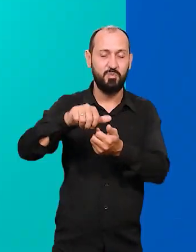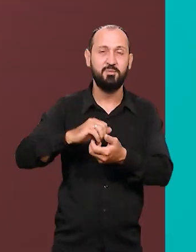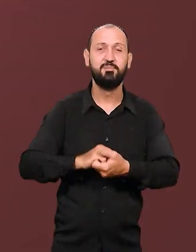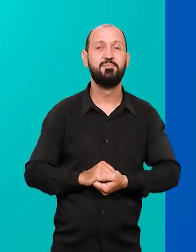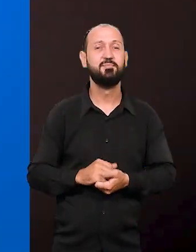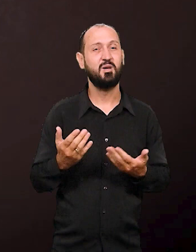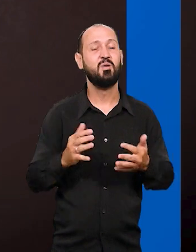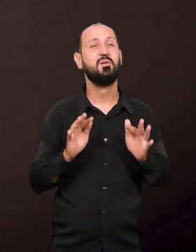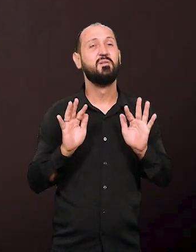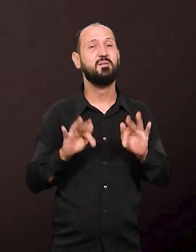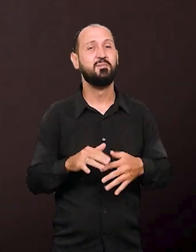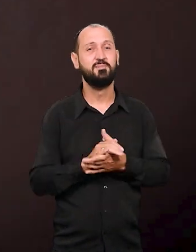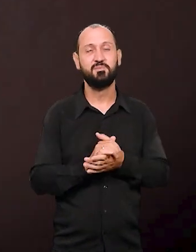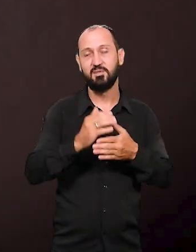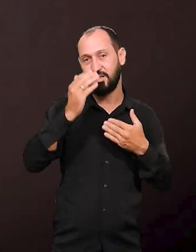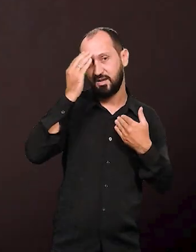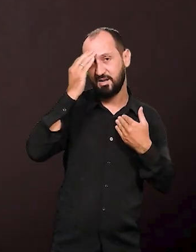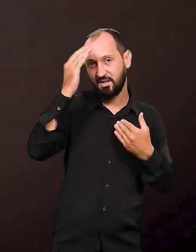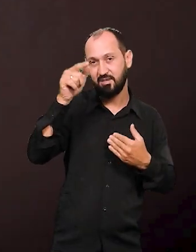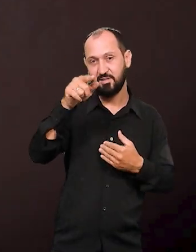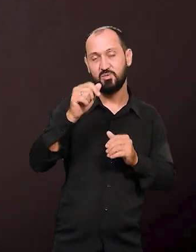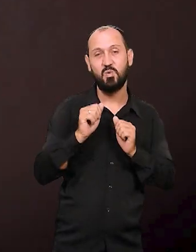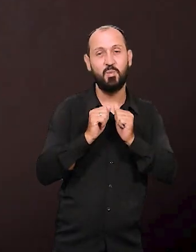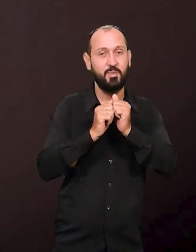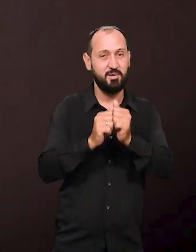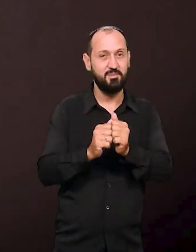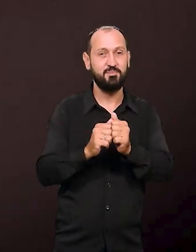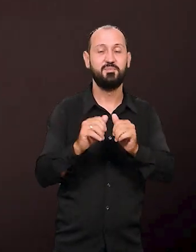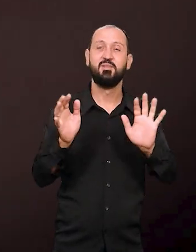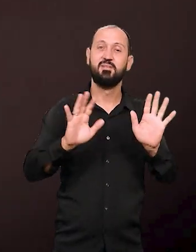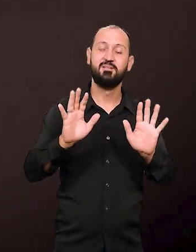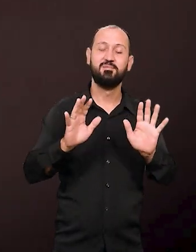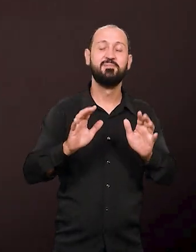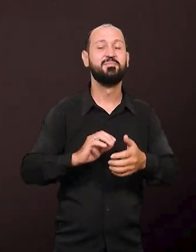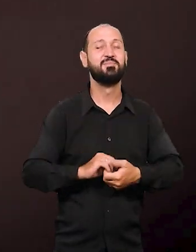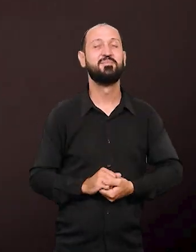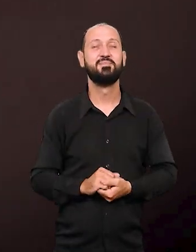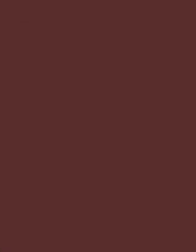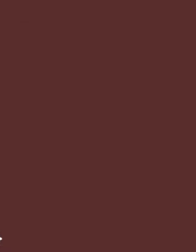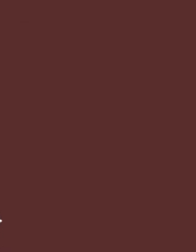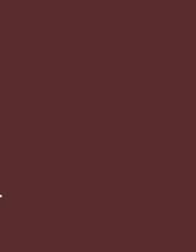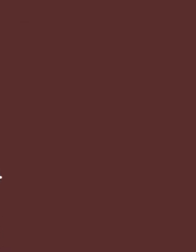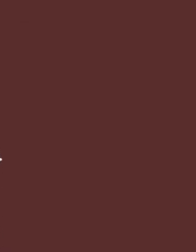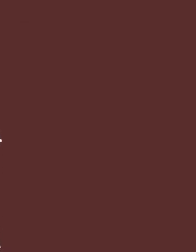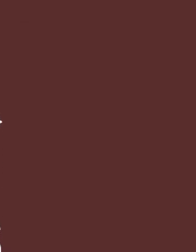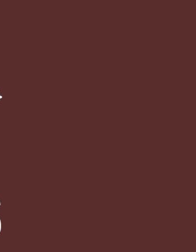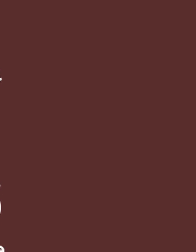Eu vou ficando por aqui e agradeço pela sua companhia. Até a próxima edição.